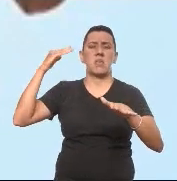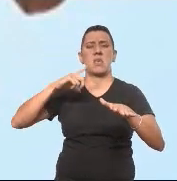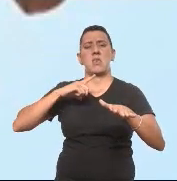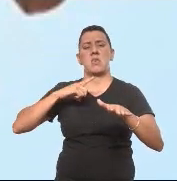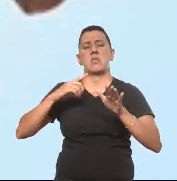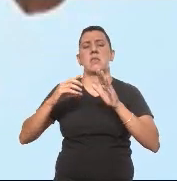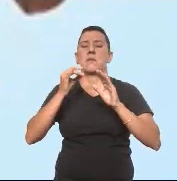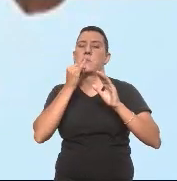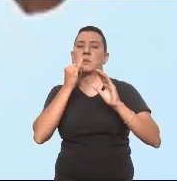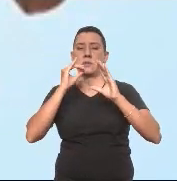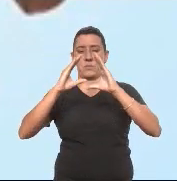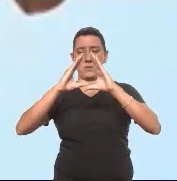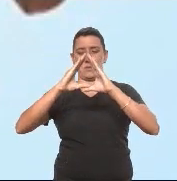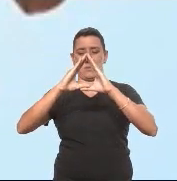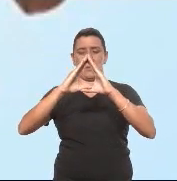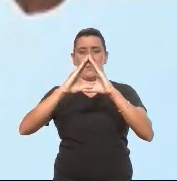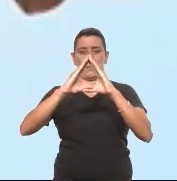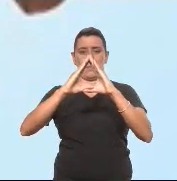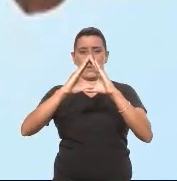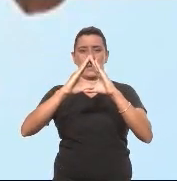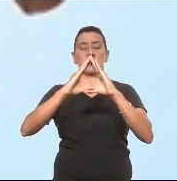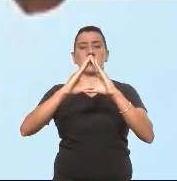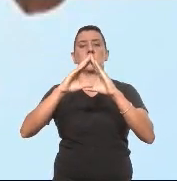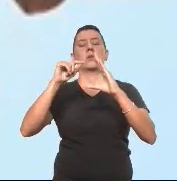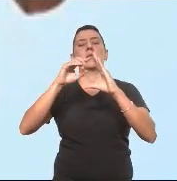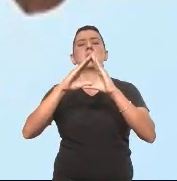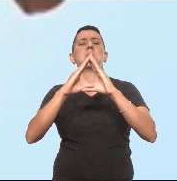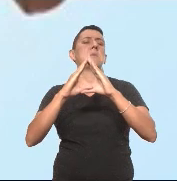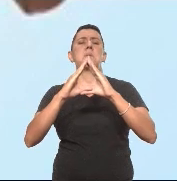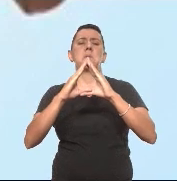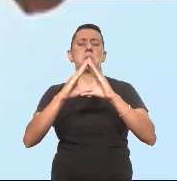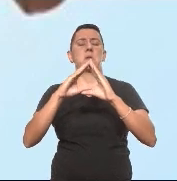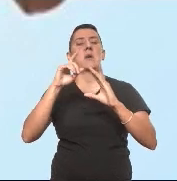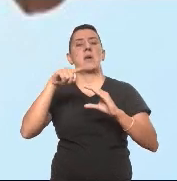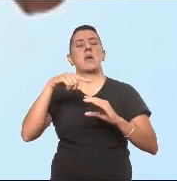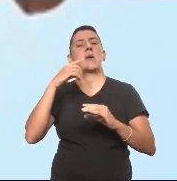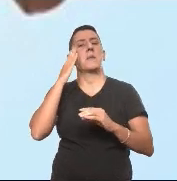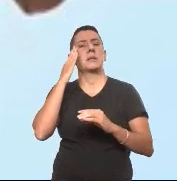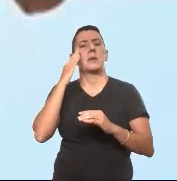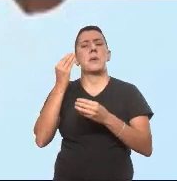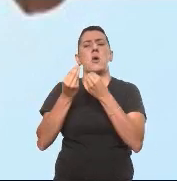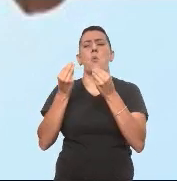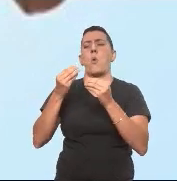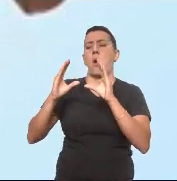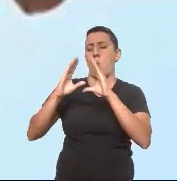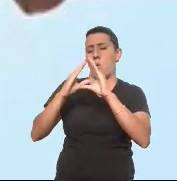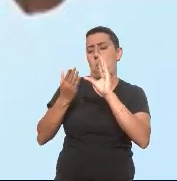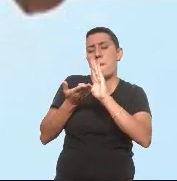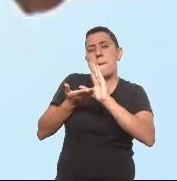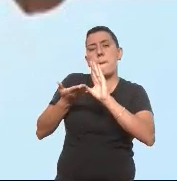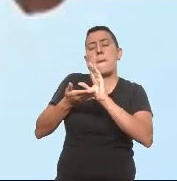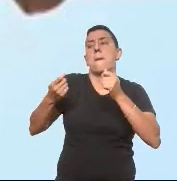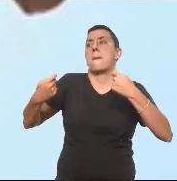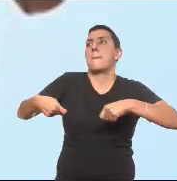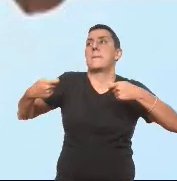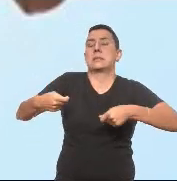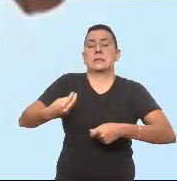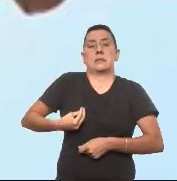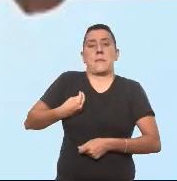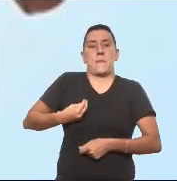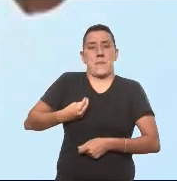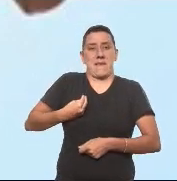modelo da pirâmide de Maslow que traz o que mostra quais são as necessidades básicas né para sobrevivência sobrevivência